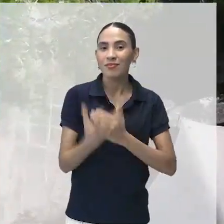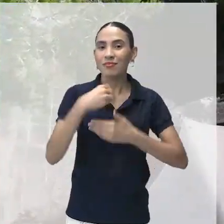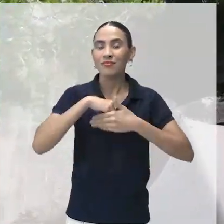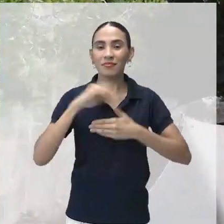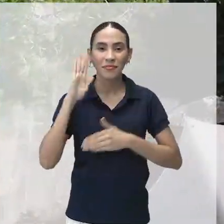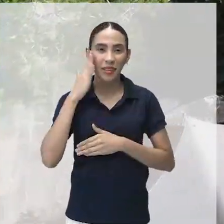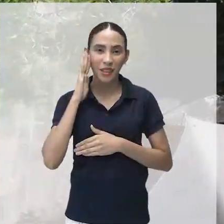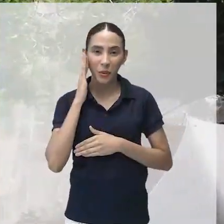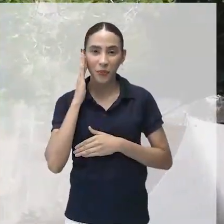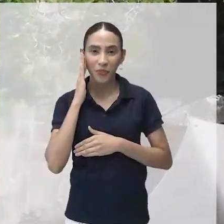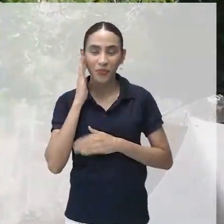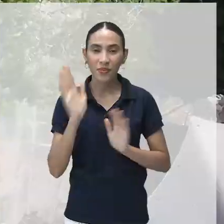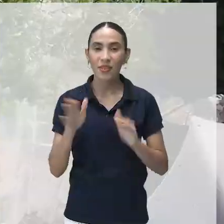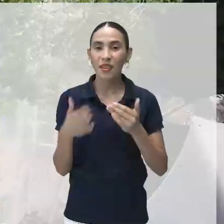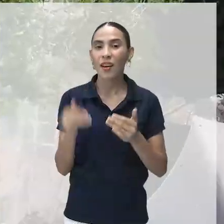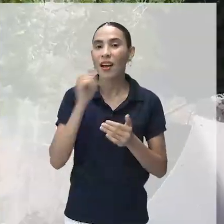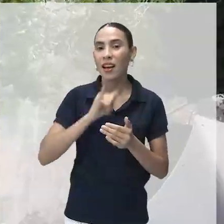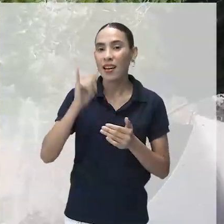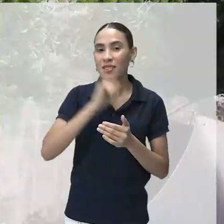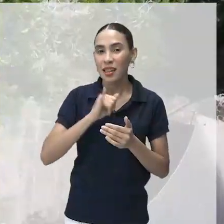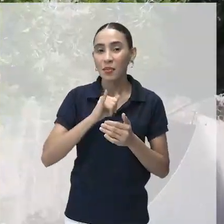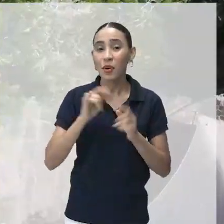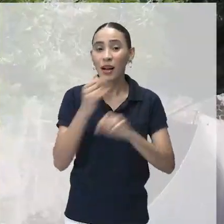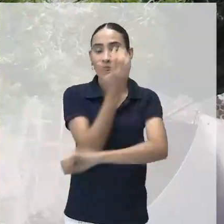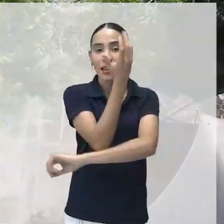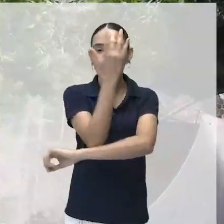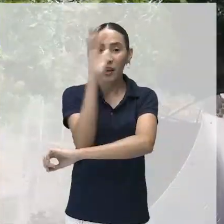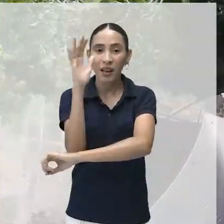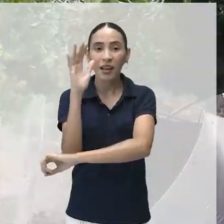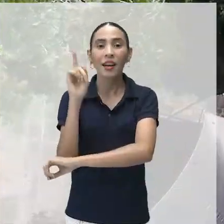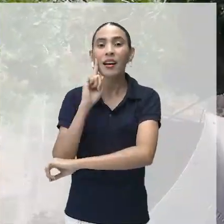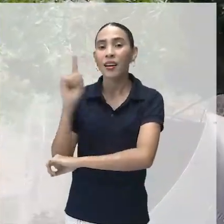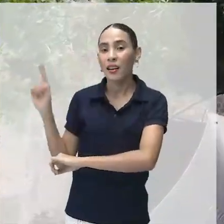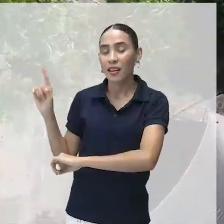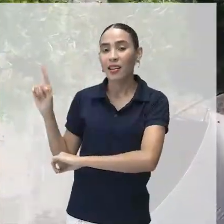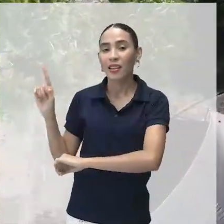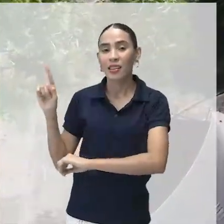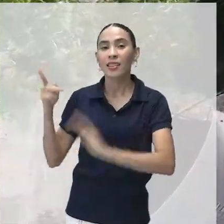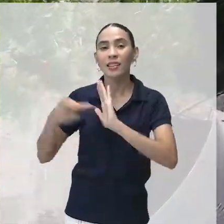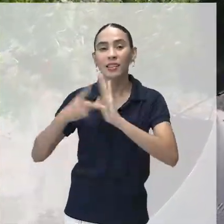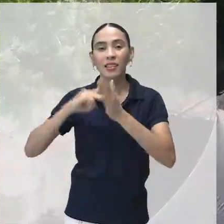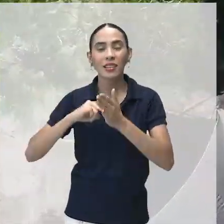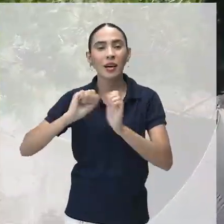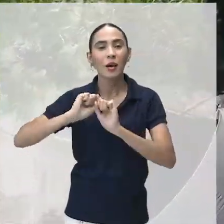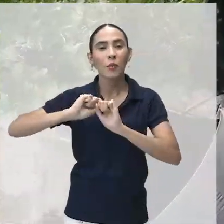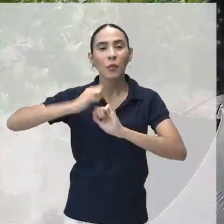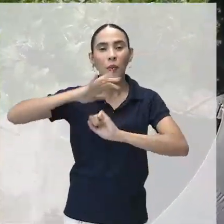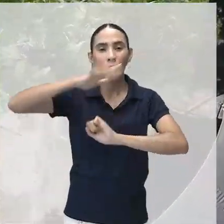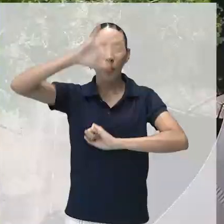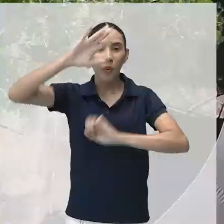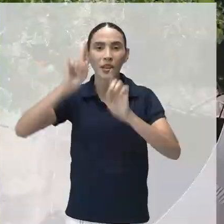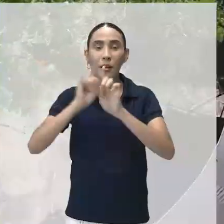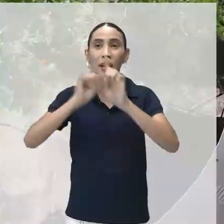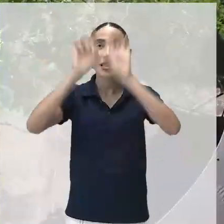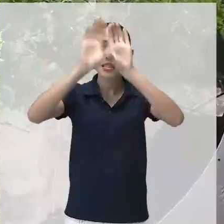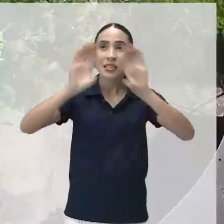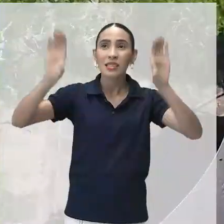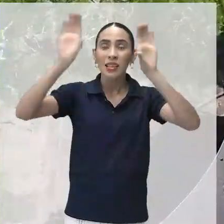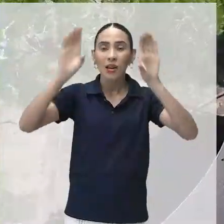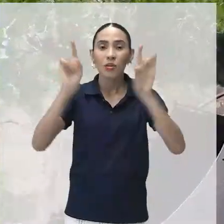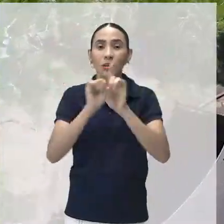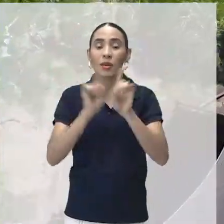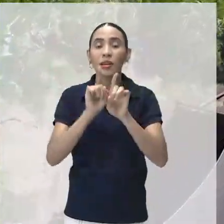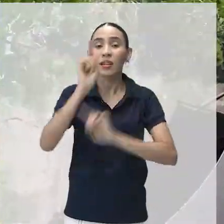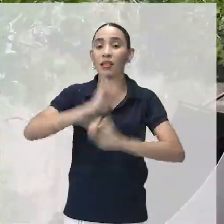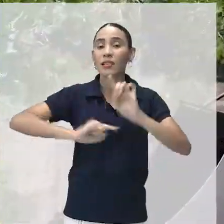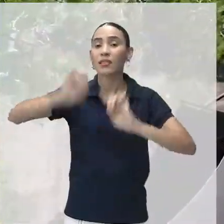entendimento. Assim como a copa desta magnífica Suma Uma, que se estende majestosa em direção ao céu, a